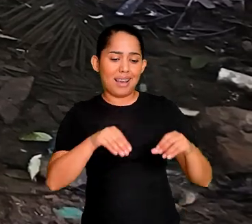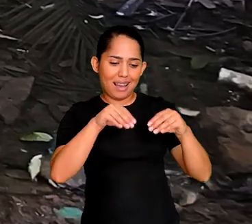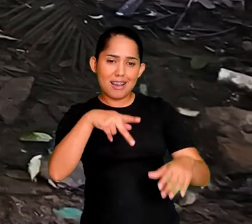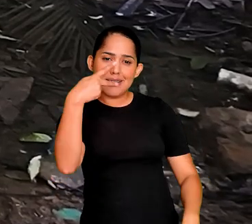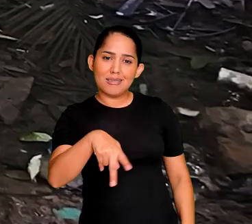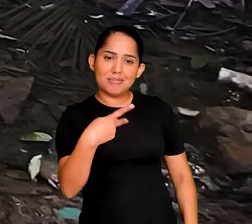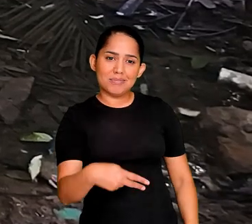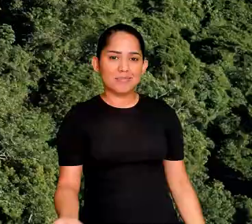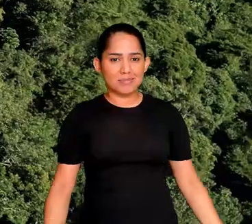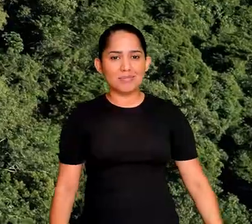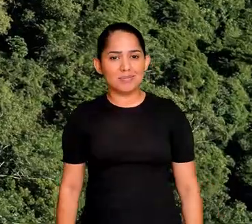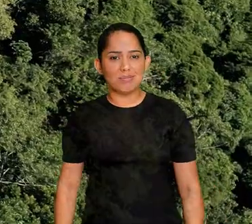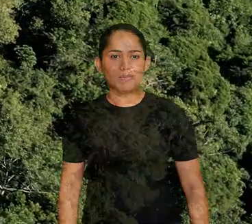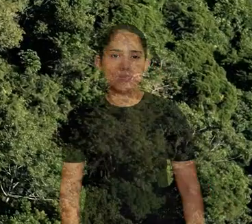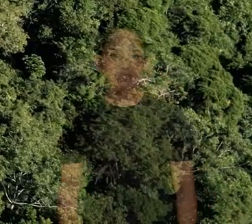da terra.